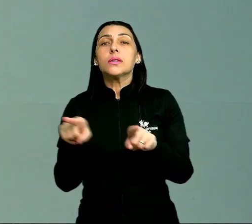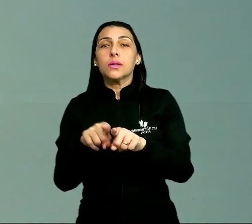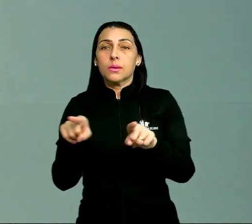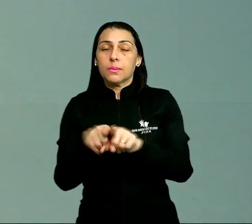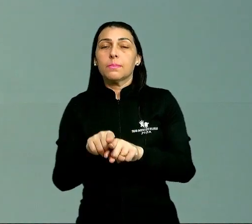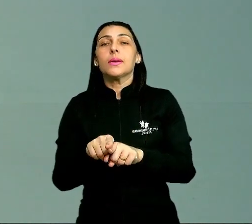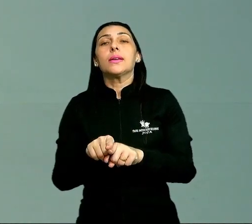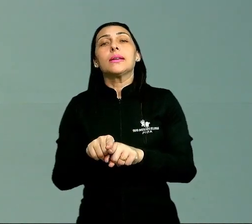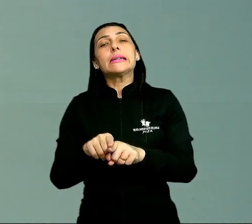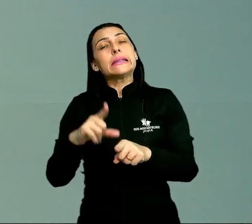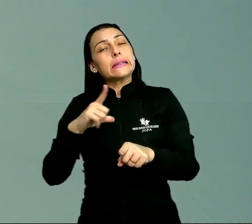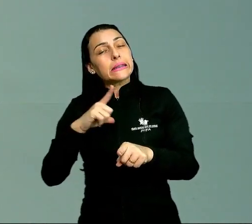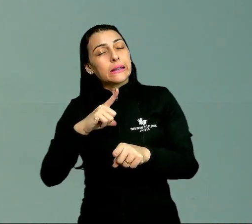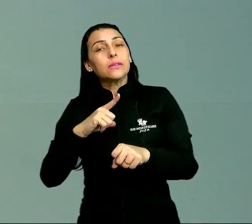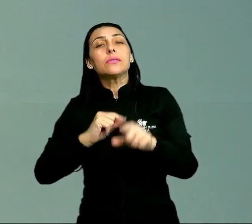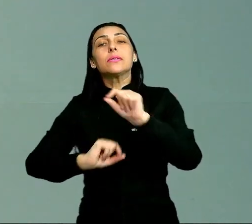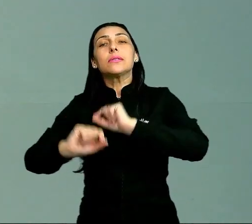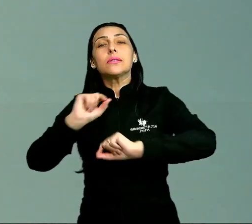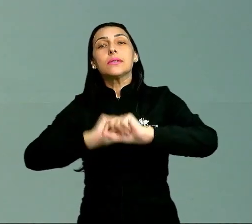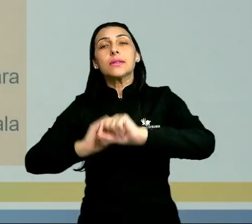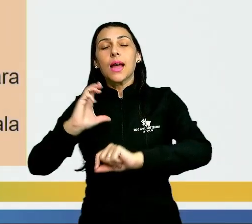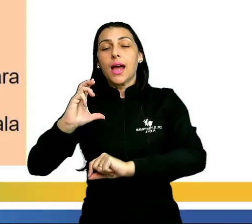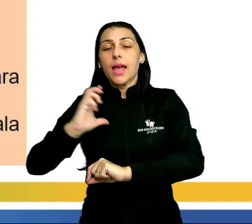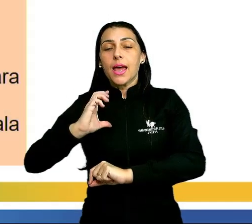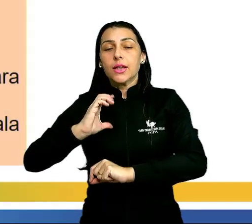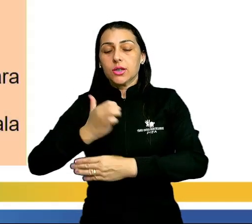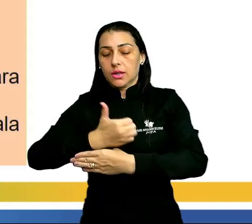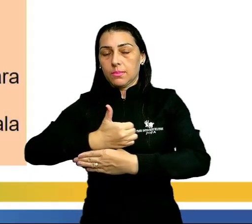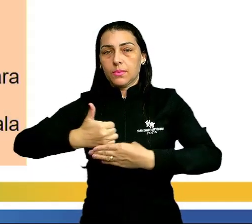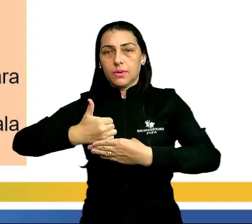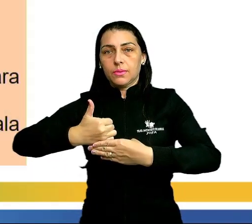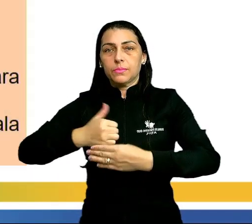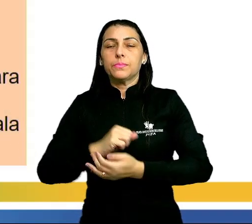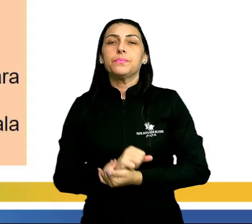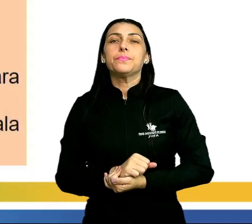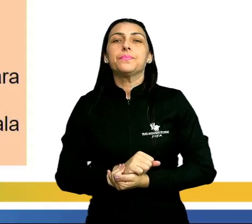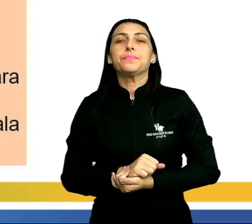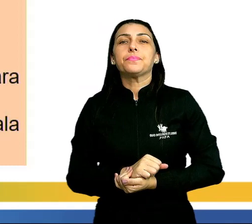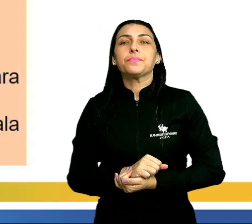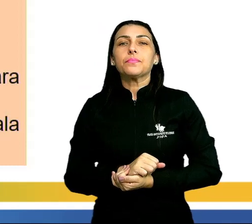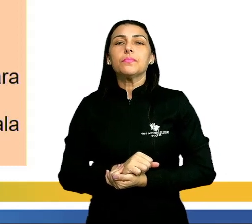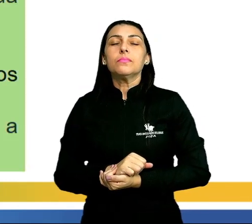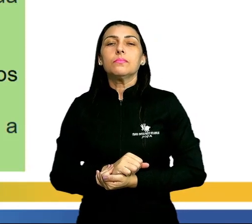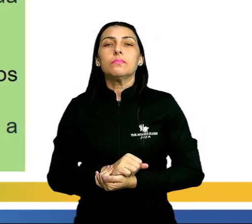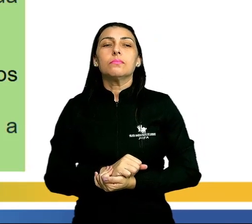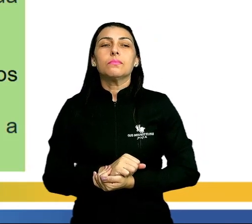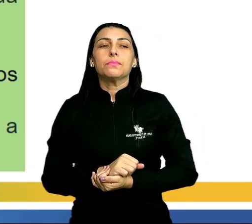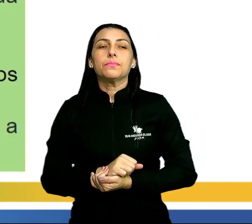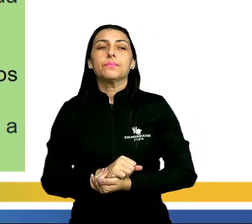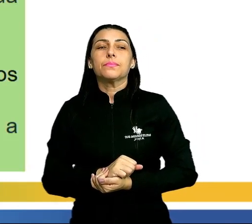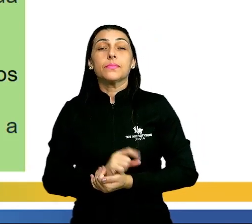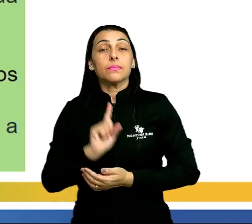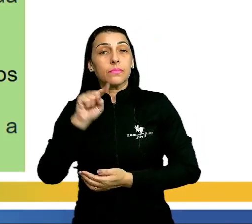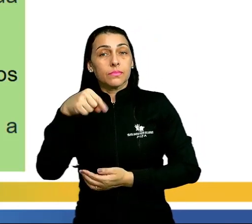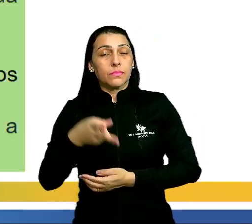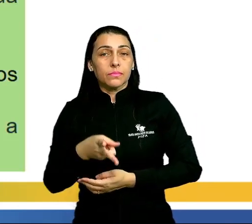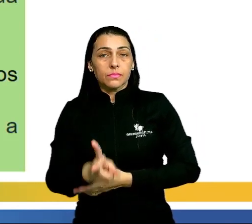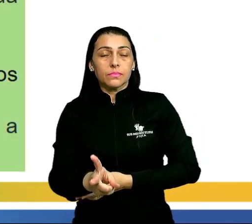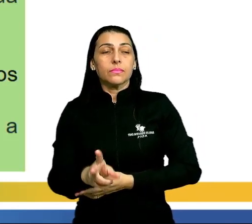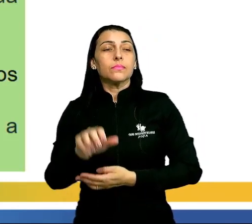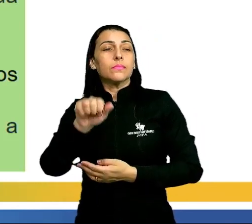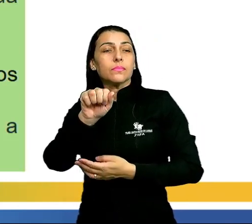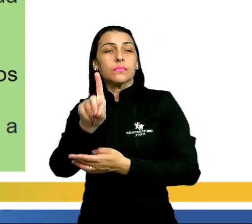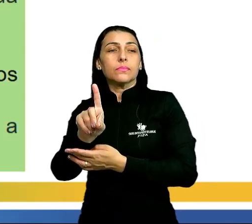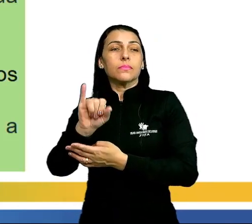coisas que estão implicadas diretamente na ética e na moral. Bom, então, prosseguindo,